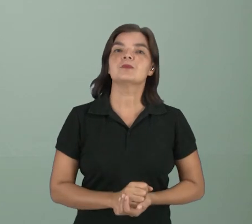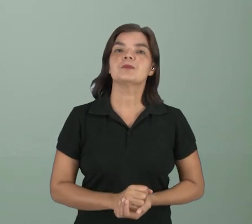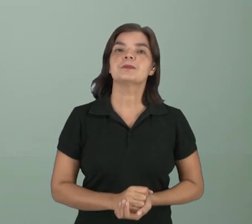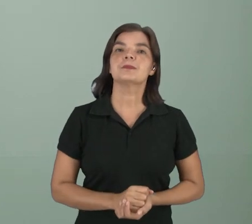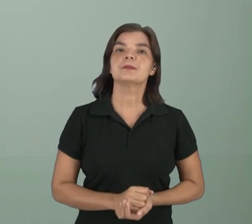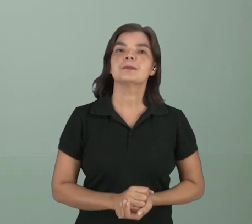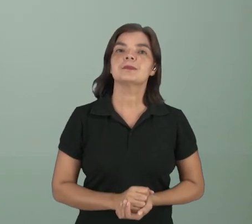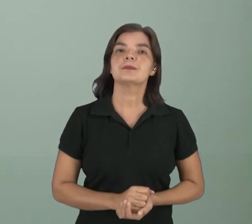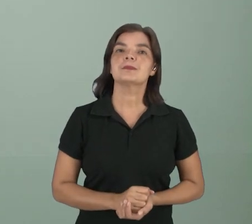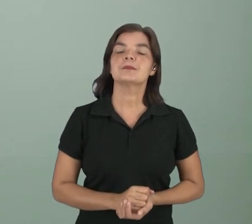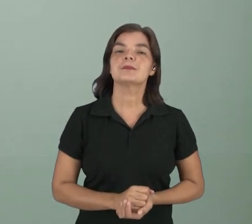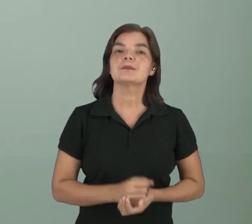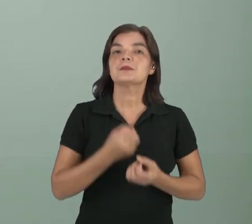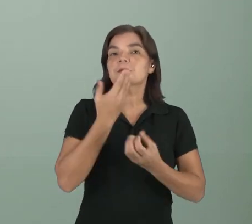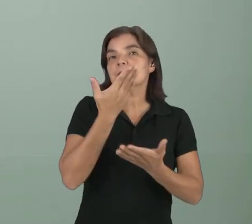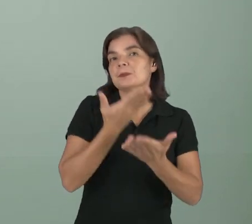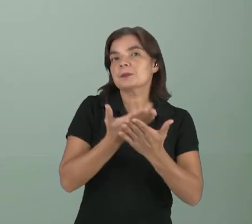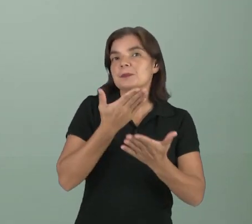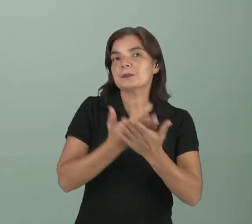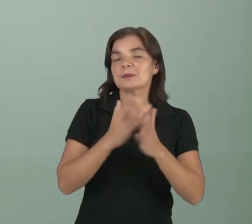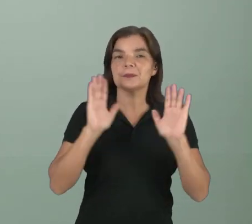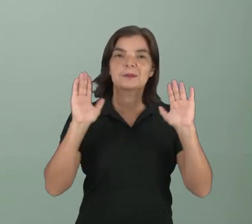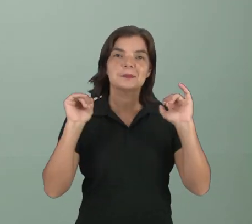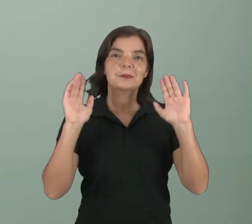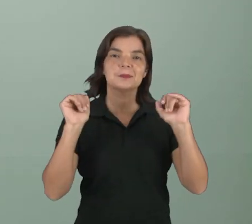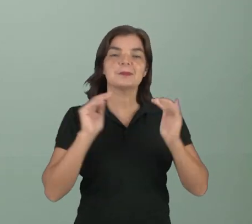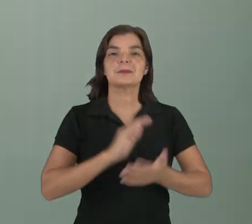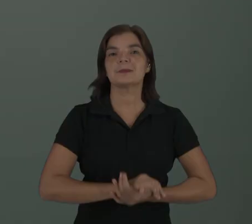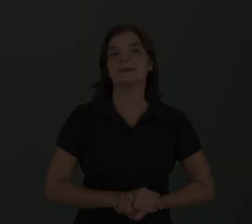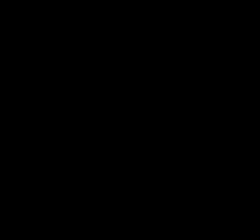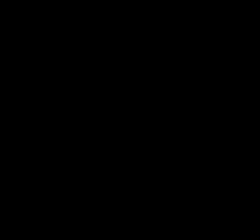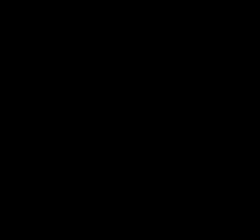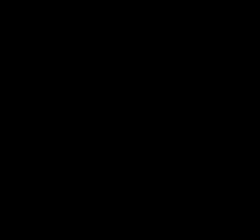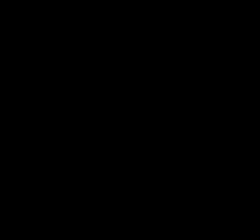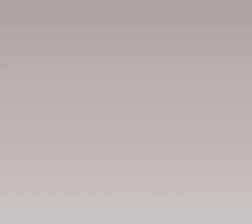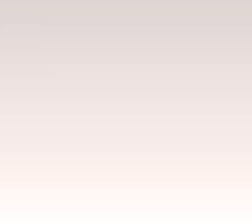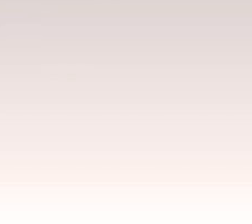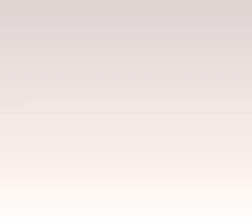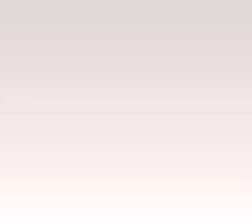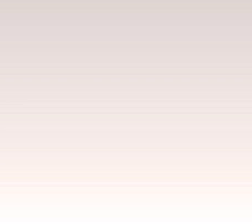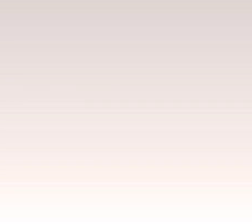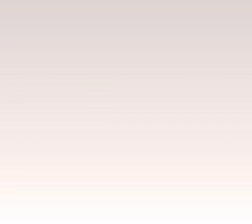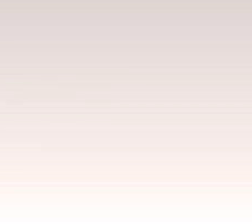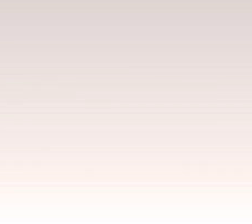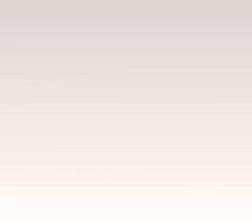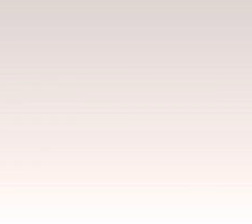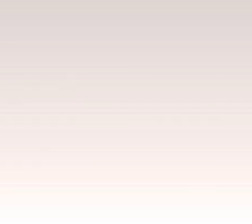coluna. Uma boa aula e até a próxima!